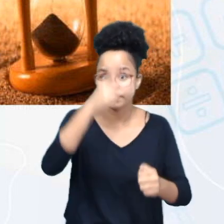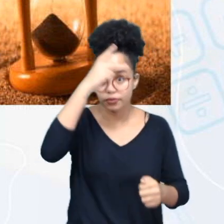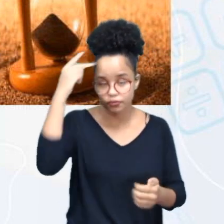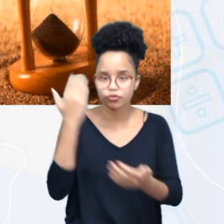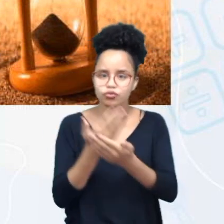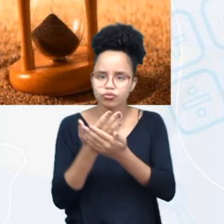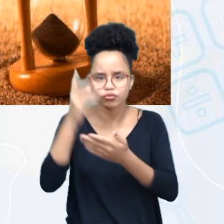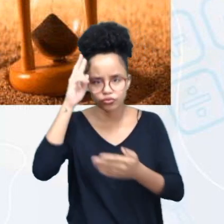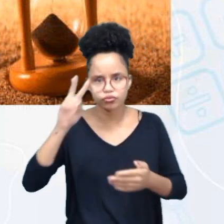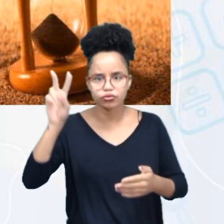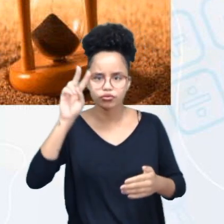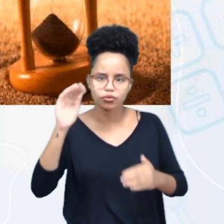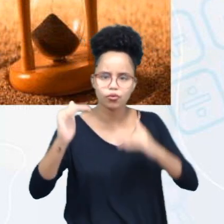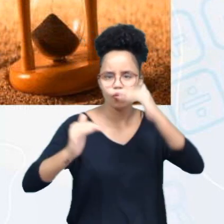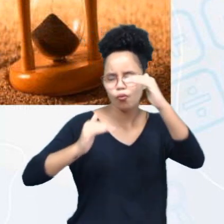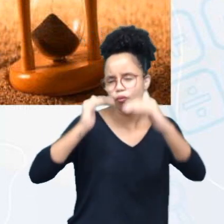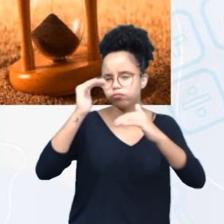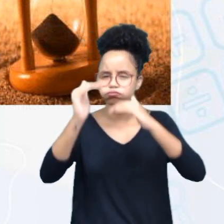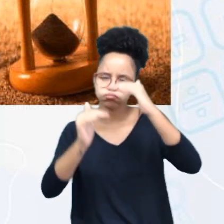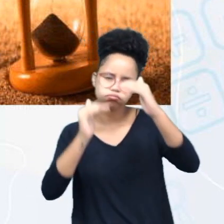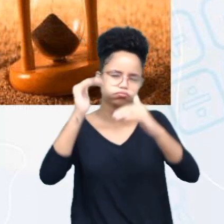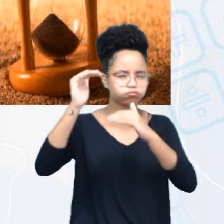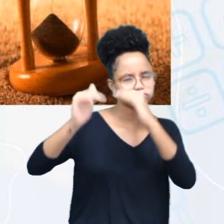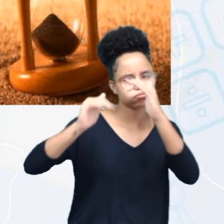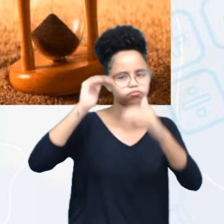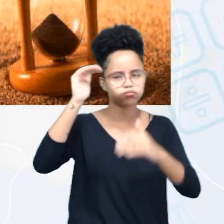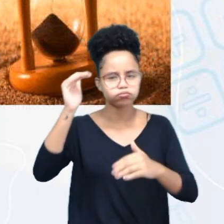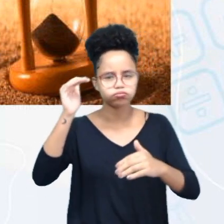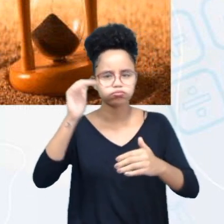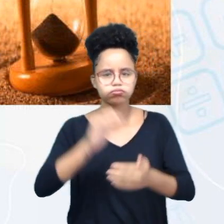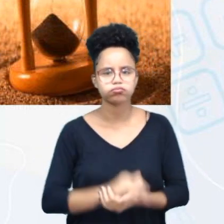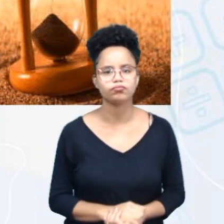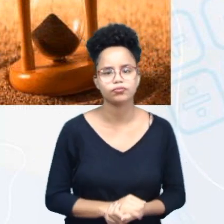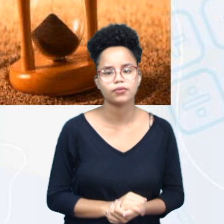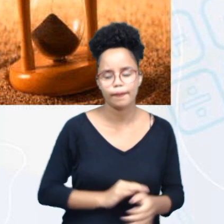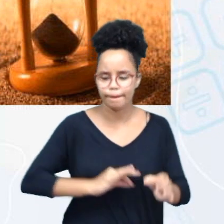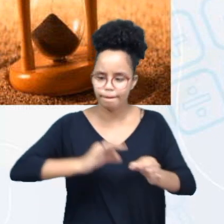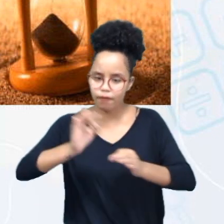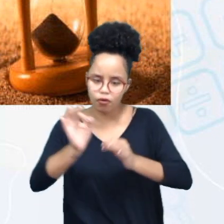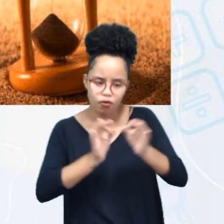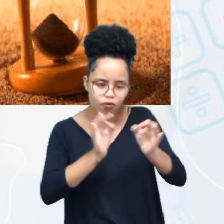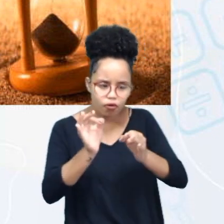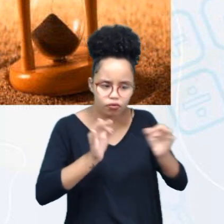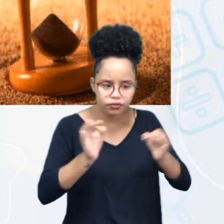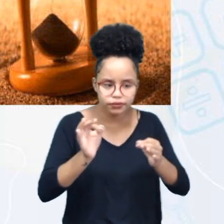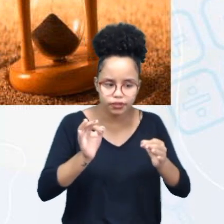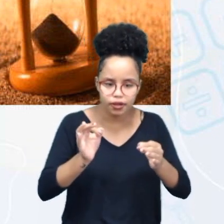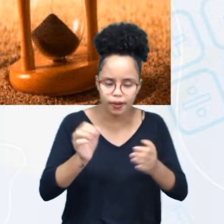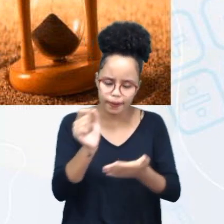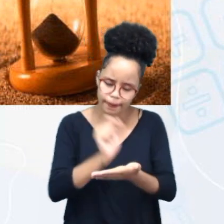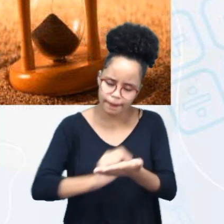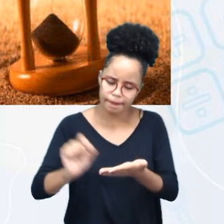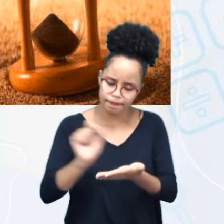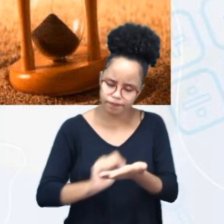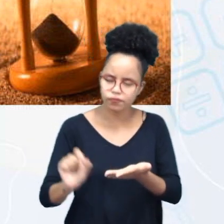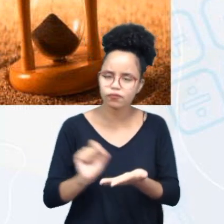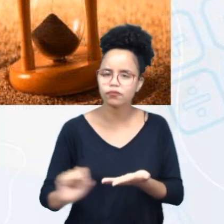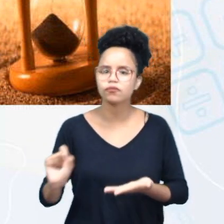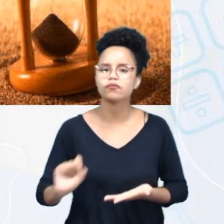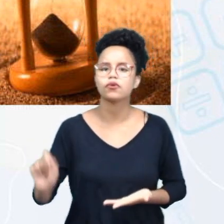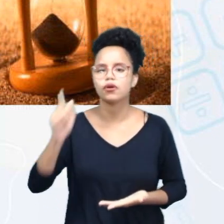por intervalos ou períodos de duração. Para organizar suas tarefas, os seres